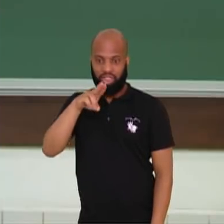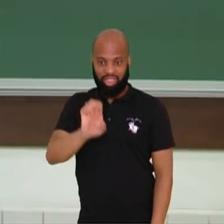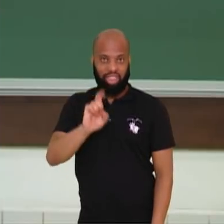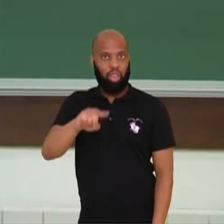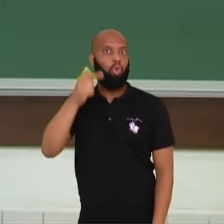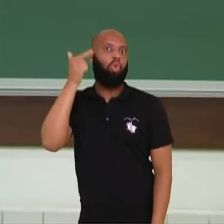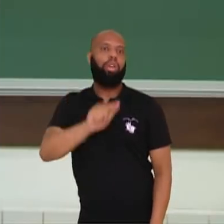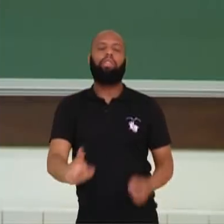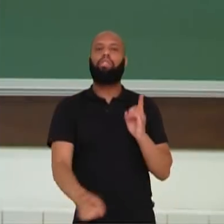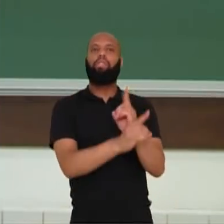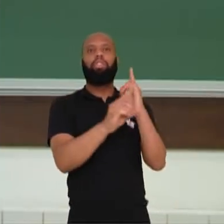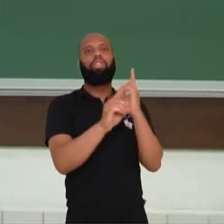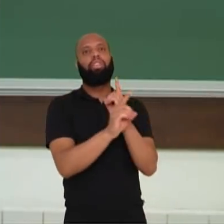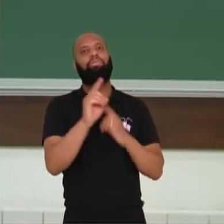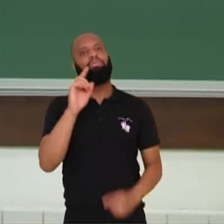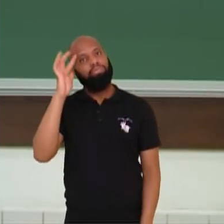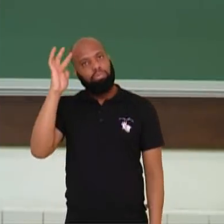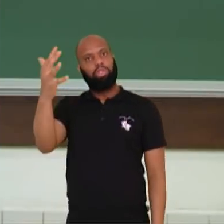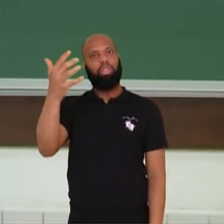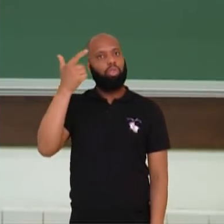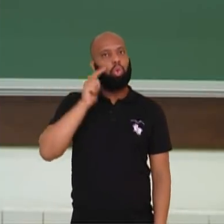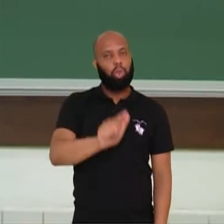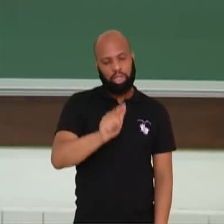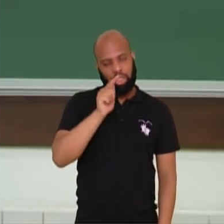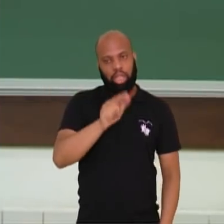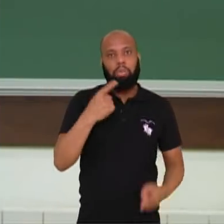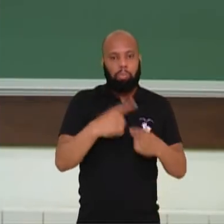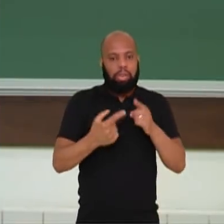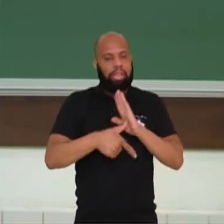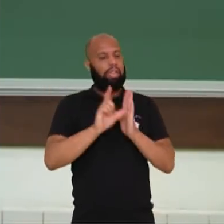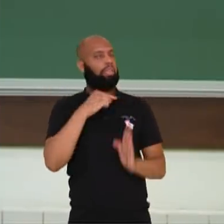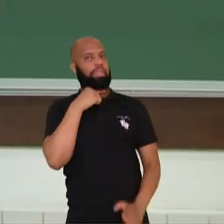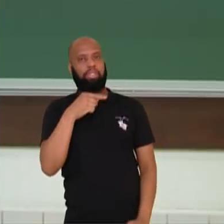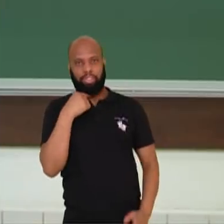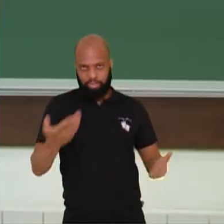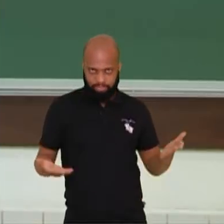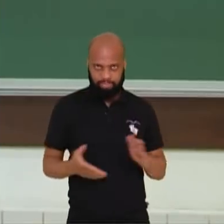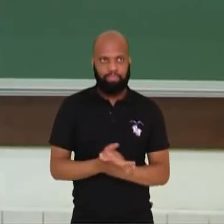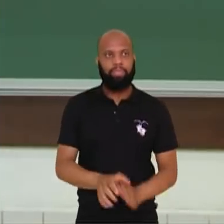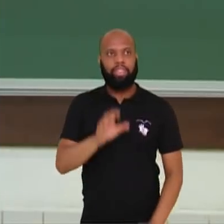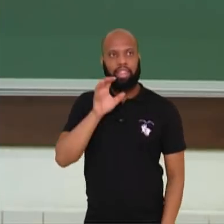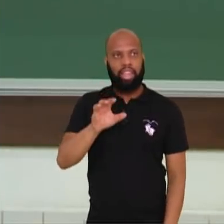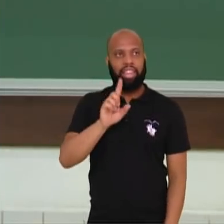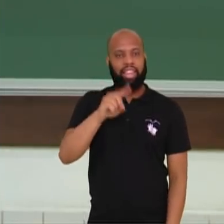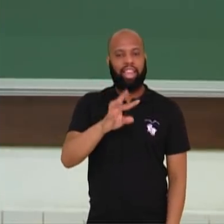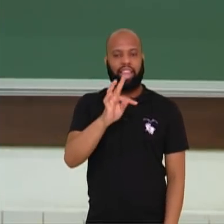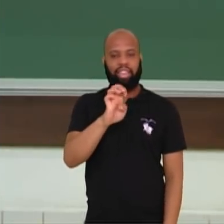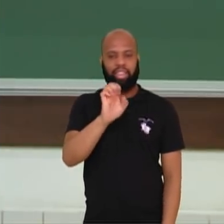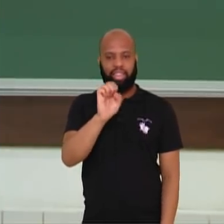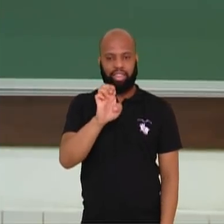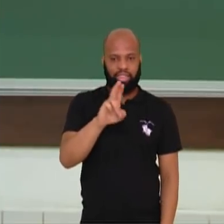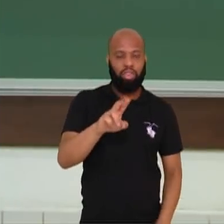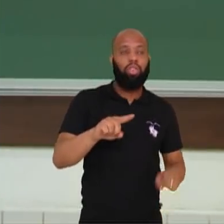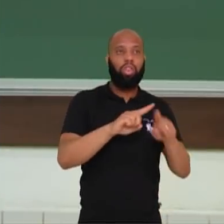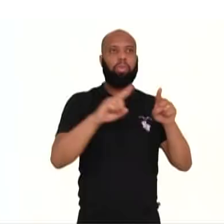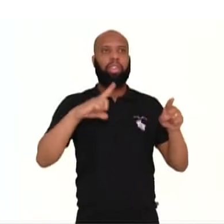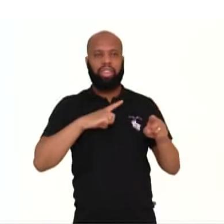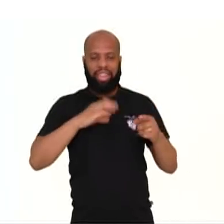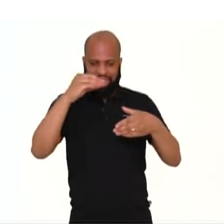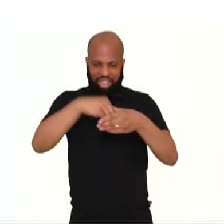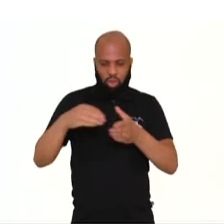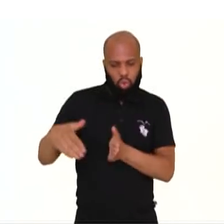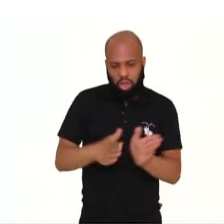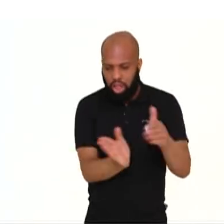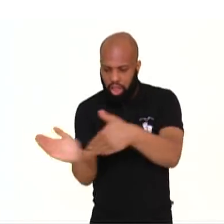que parecia absolutamente insolúvel. Muito bem, esse é o Teseu. Acontece que lá no labirinto